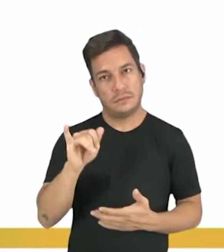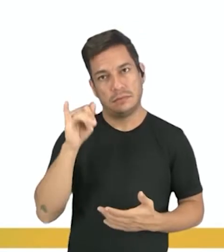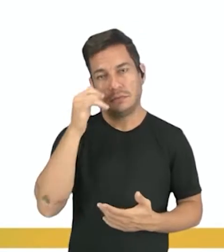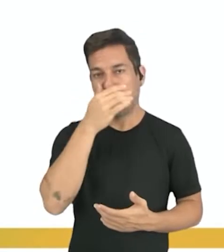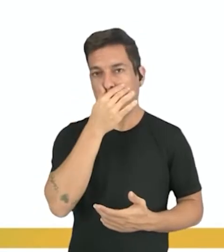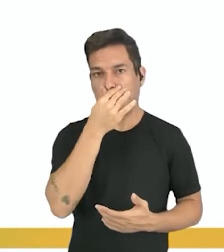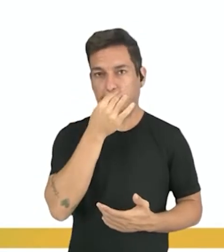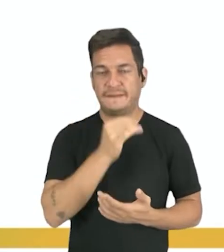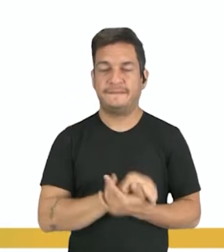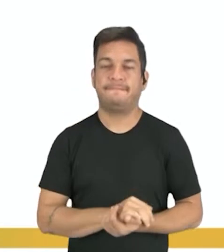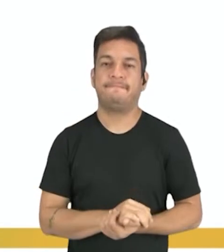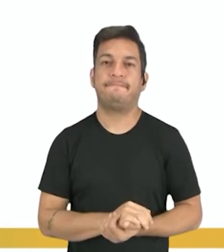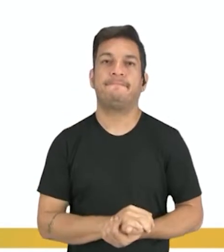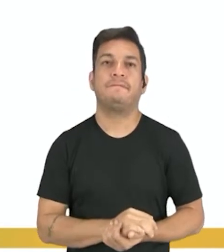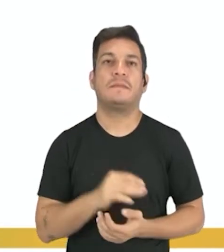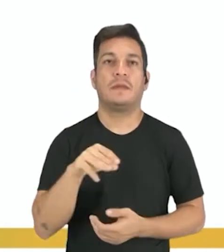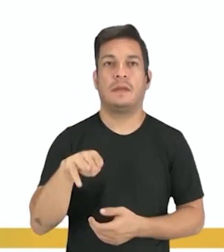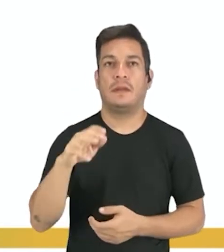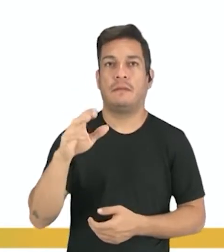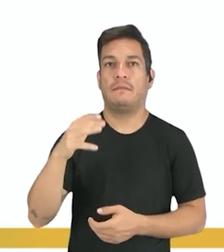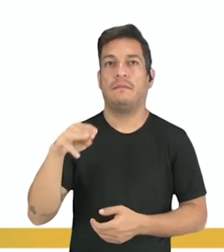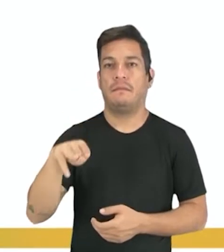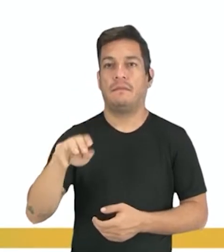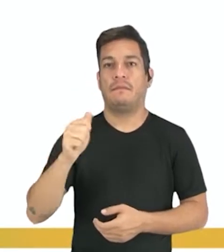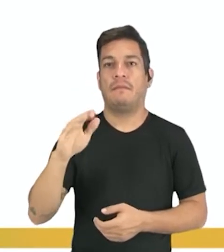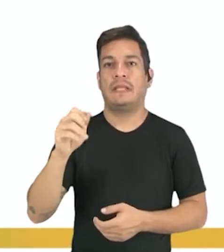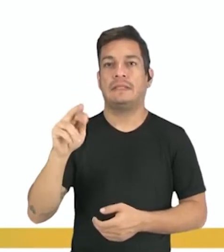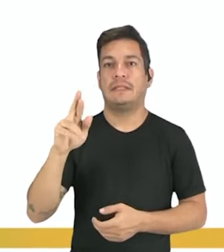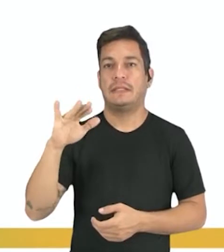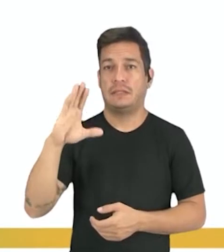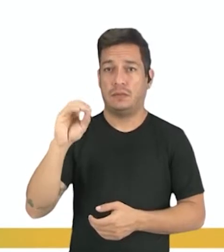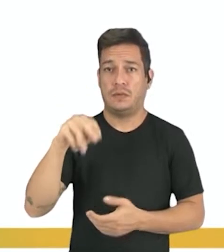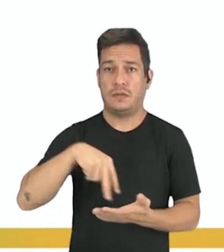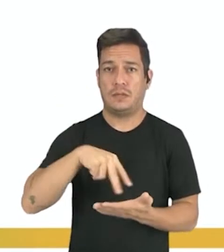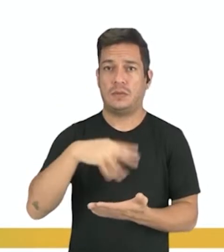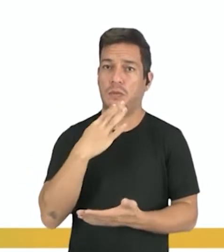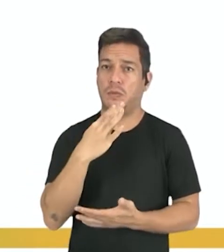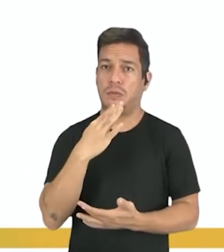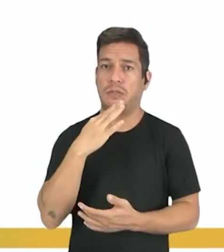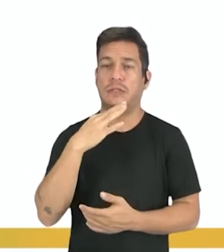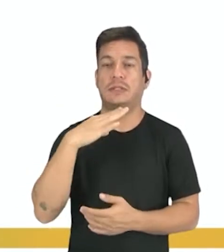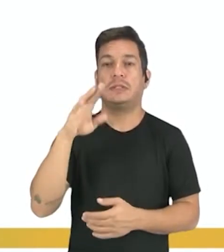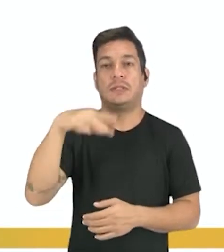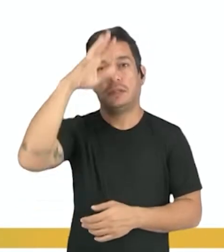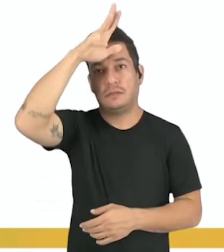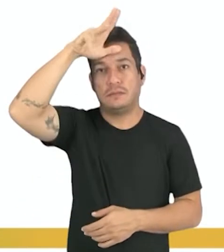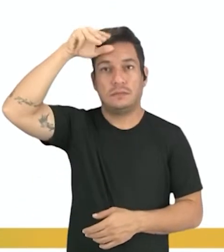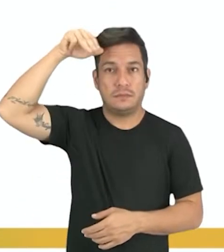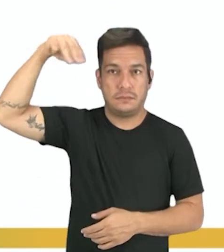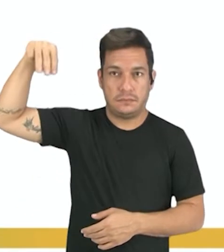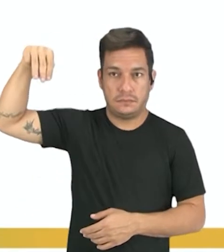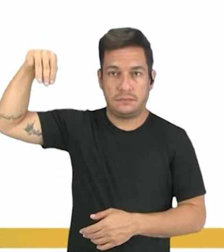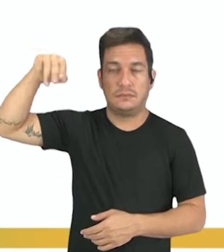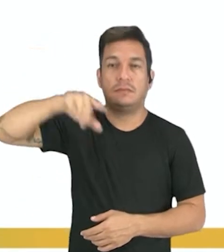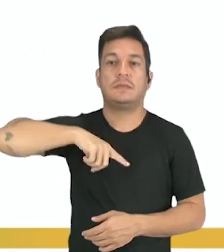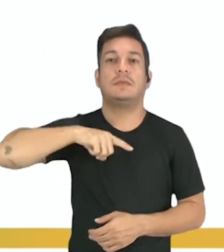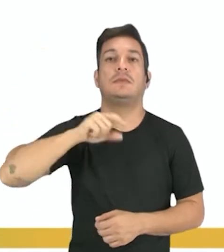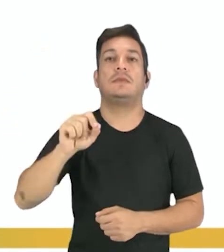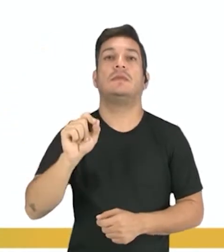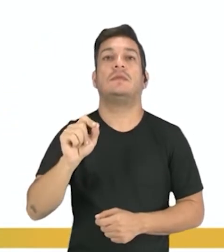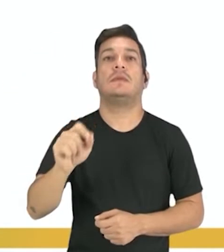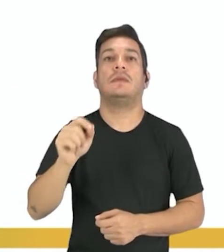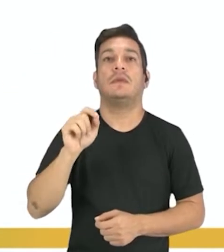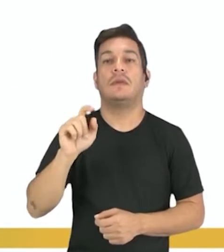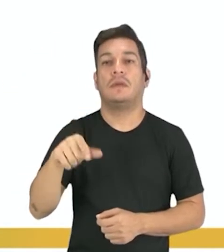vamos lá O maçarico uma das danças mais conhecidas da região do Amazonas né leva esse nome